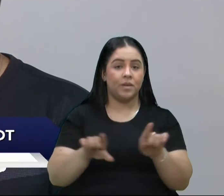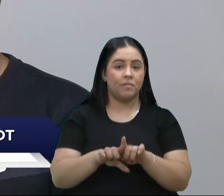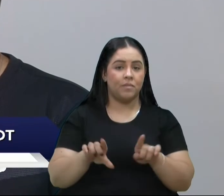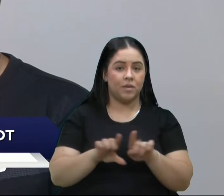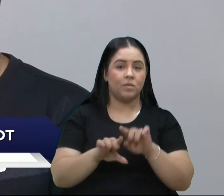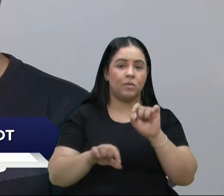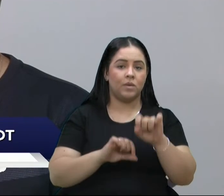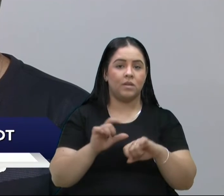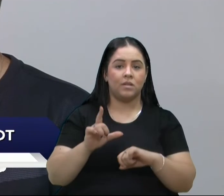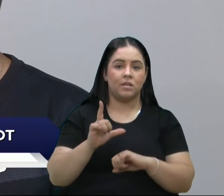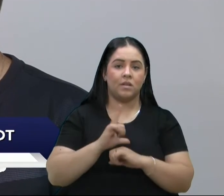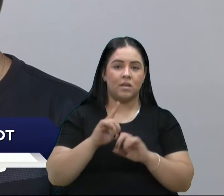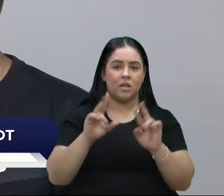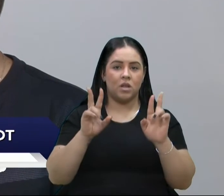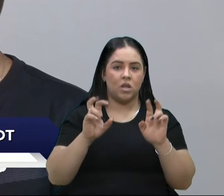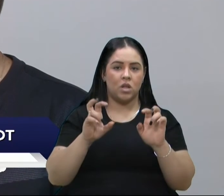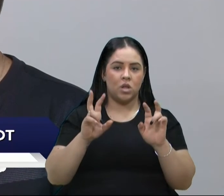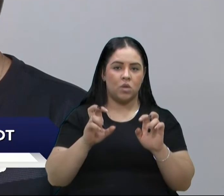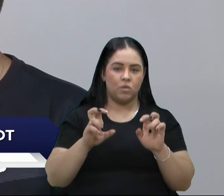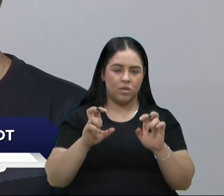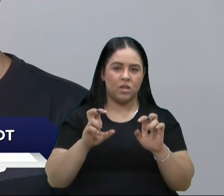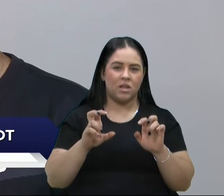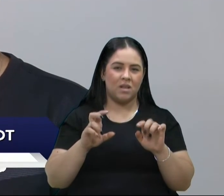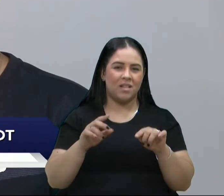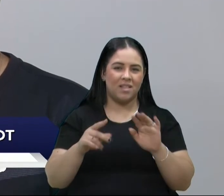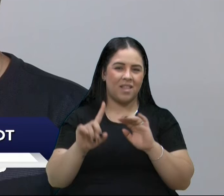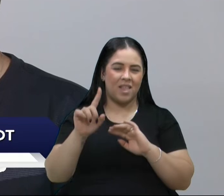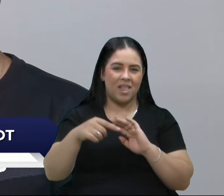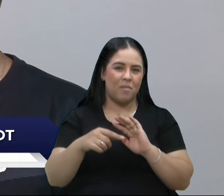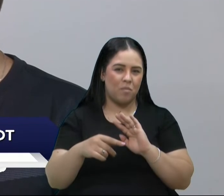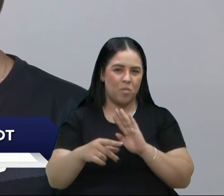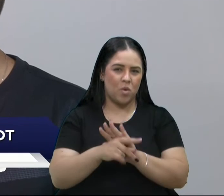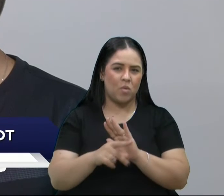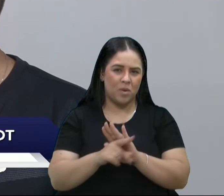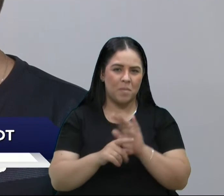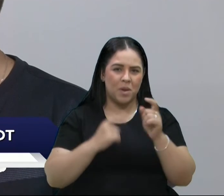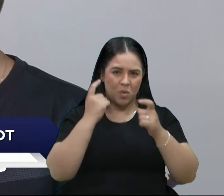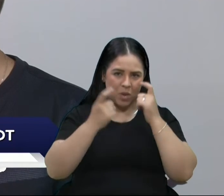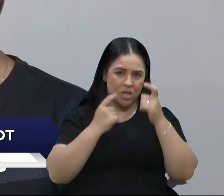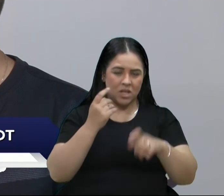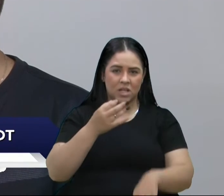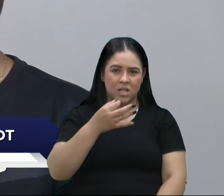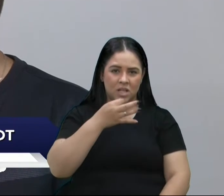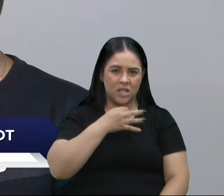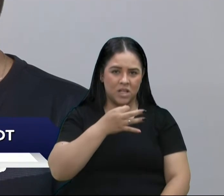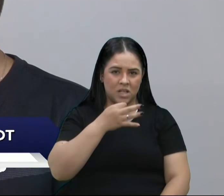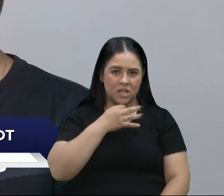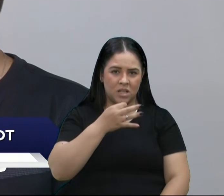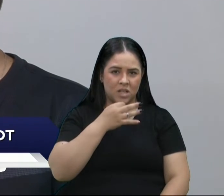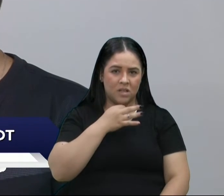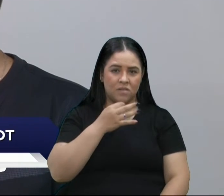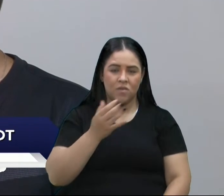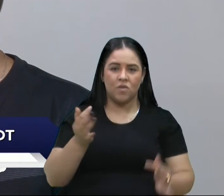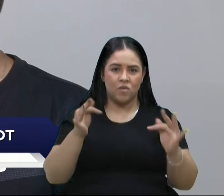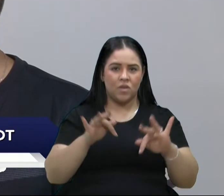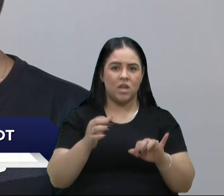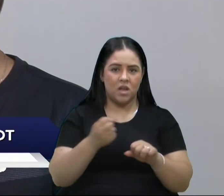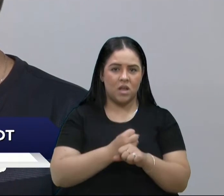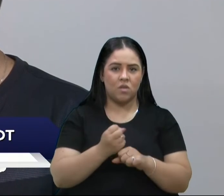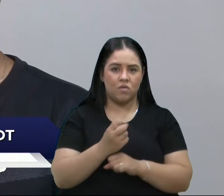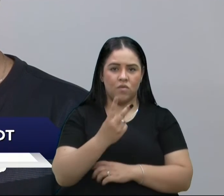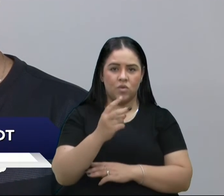a questão, até ela trouxe um dado preocupante, que a Caxias pode finalizar o ano